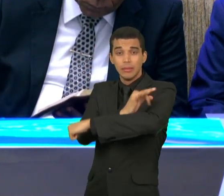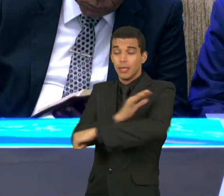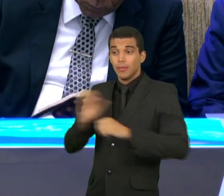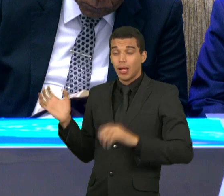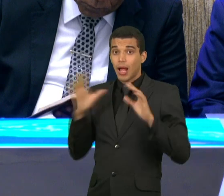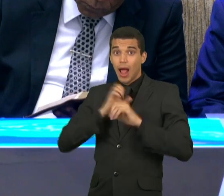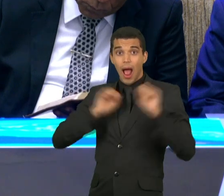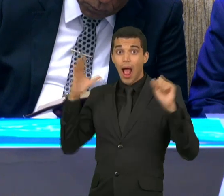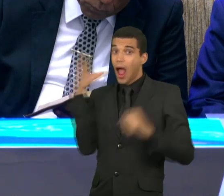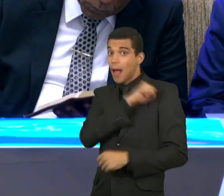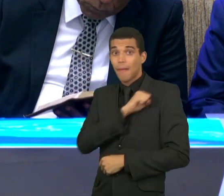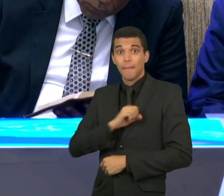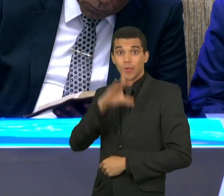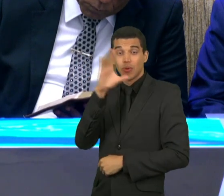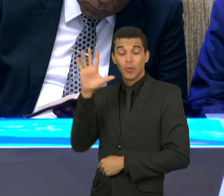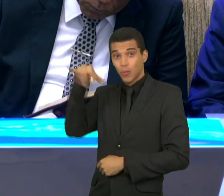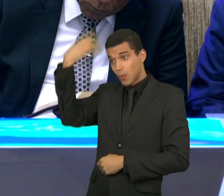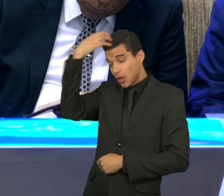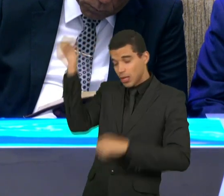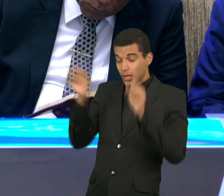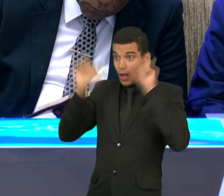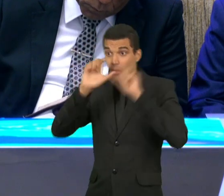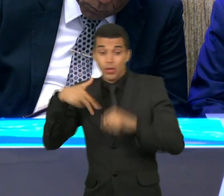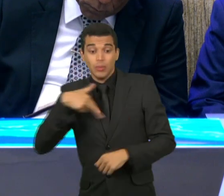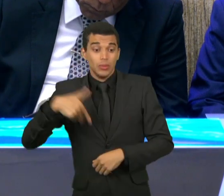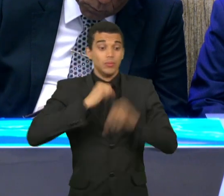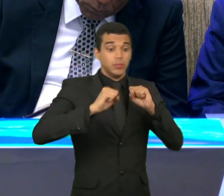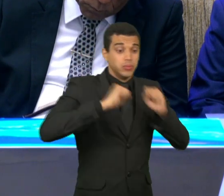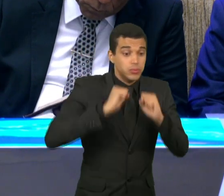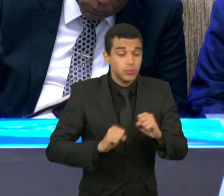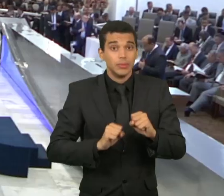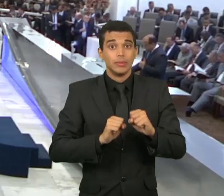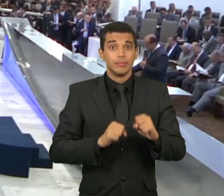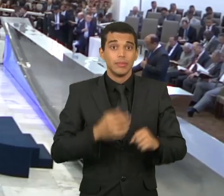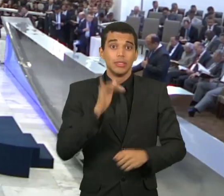e chegando-se à cova chamou por Daniel com voz triste.